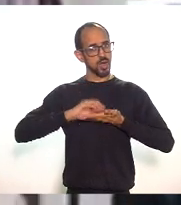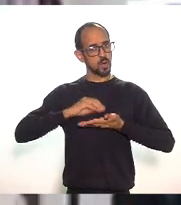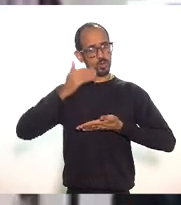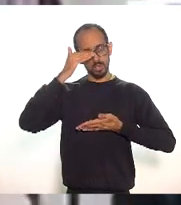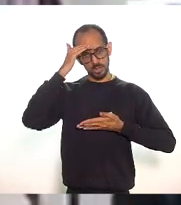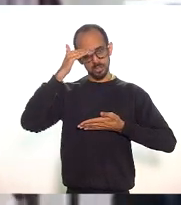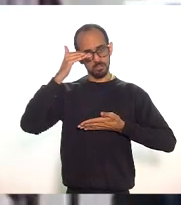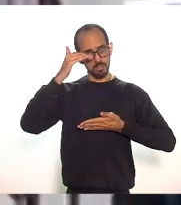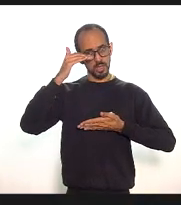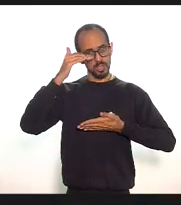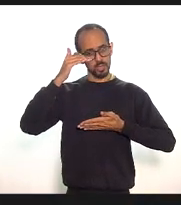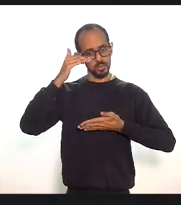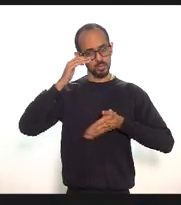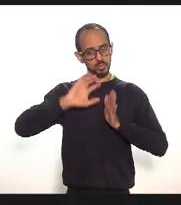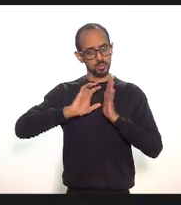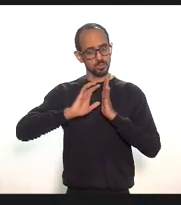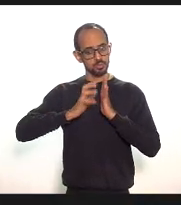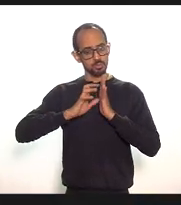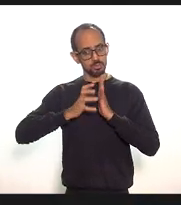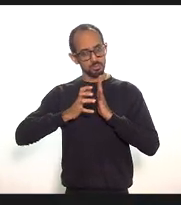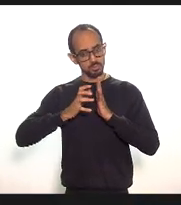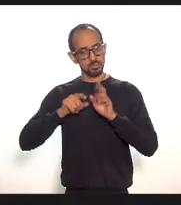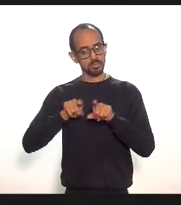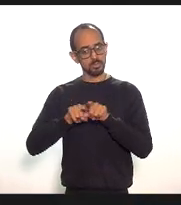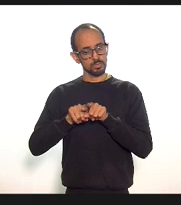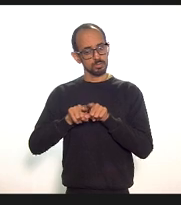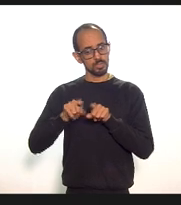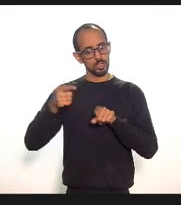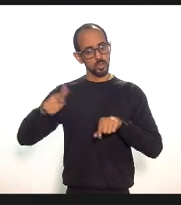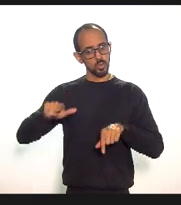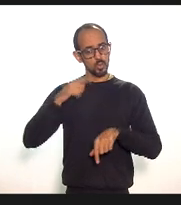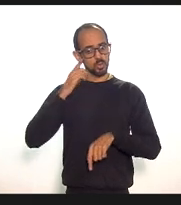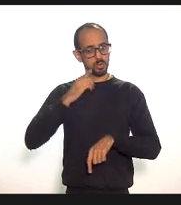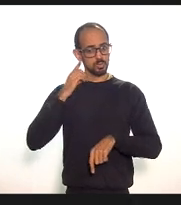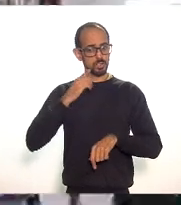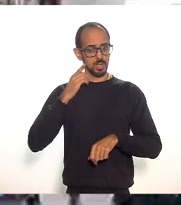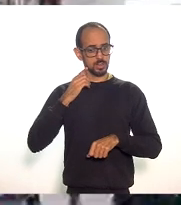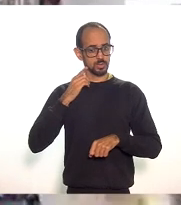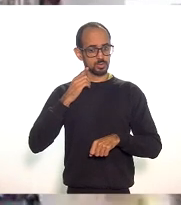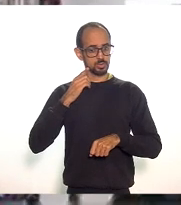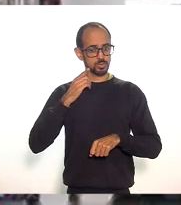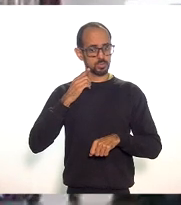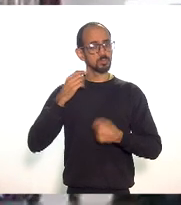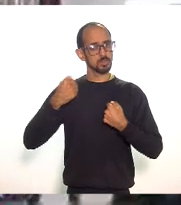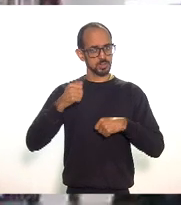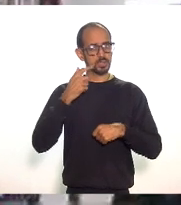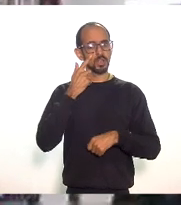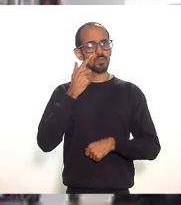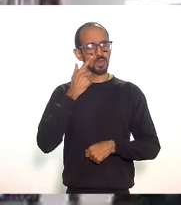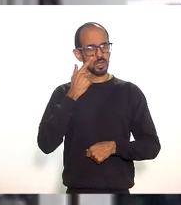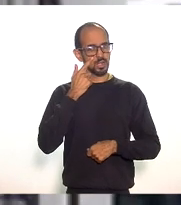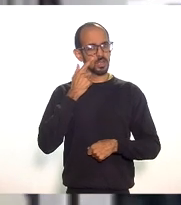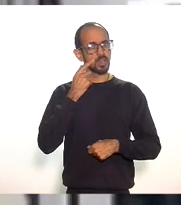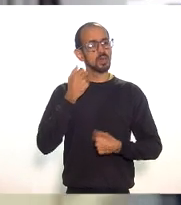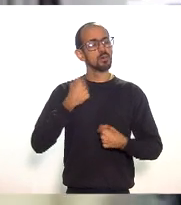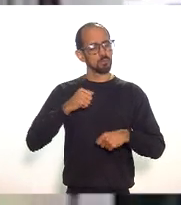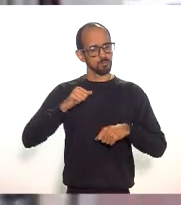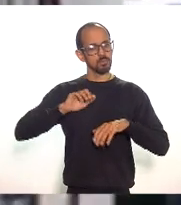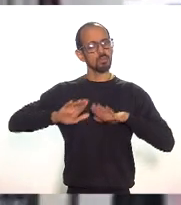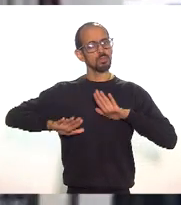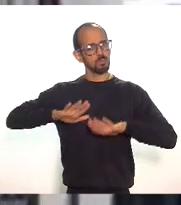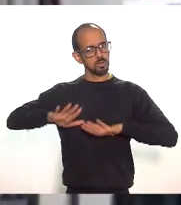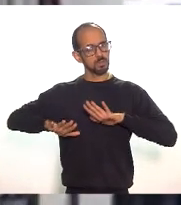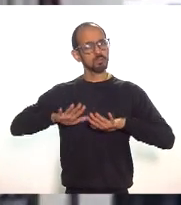companheiros e com partidos que acompanham a Assembleia Legislativa. Tem que ver é isso daí, é maneirar um pouco,